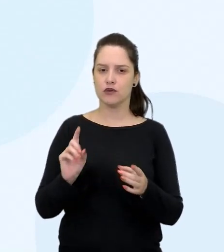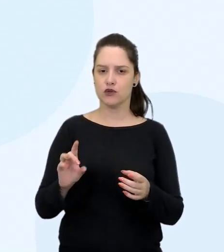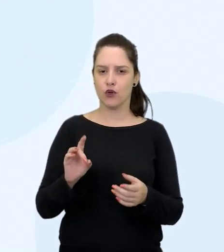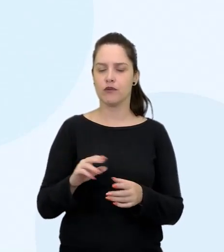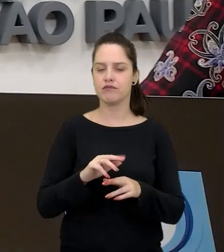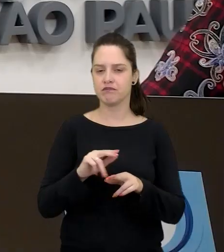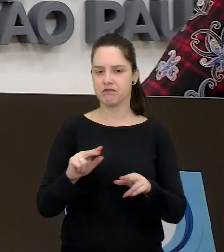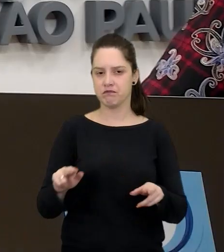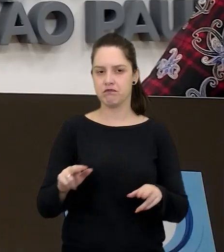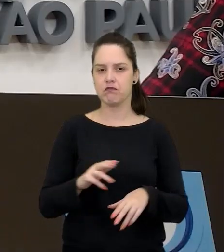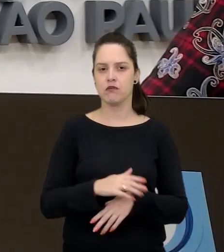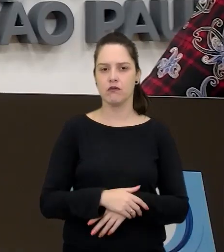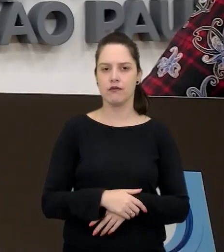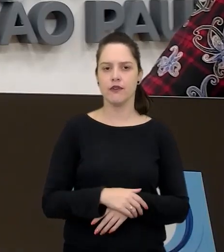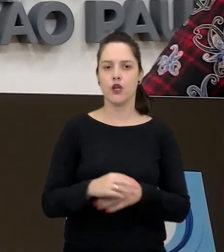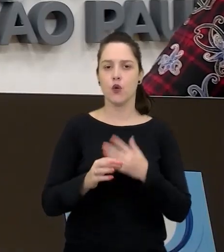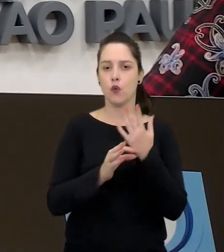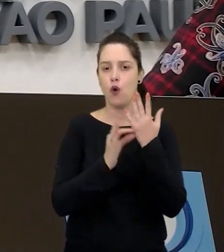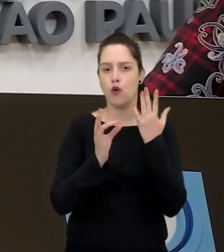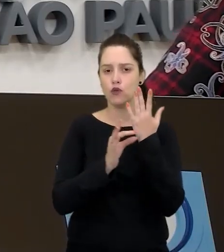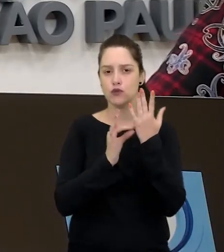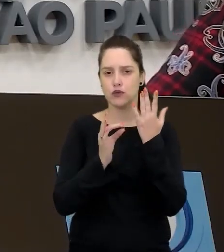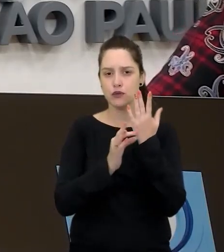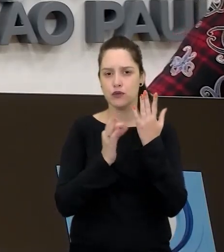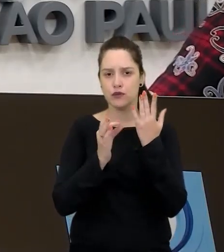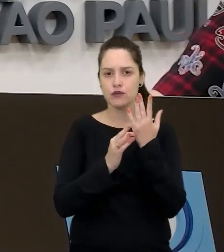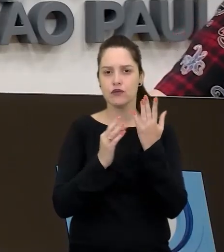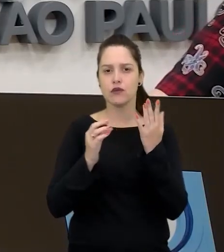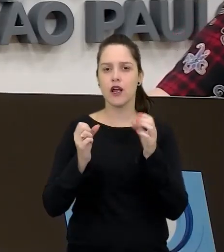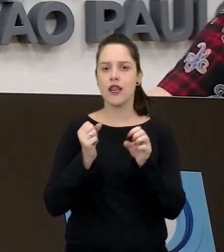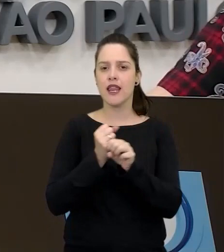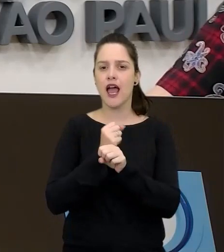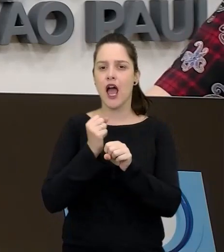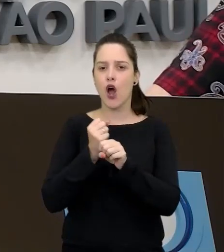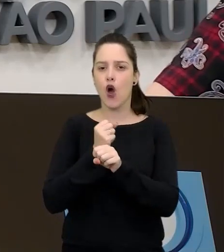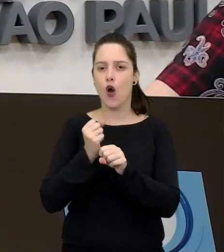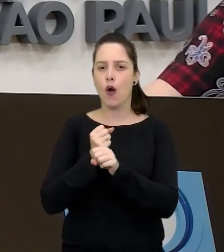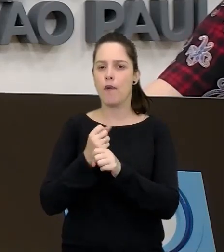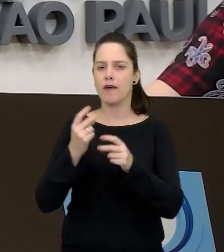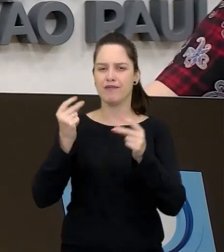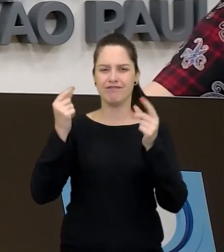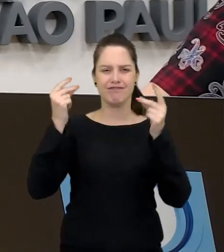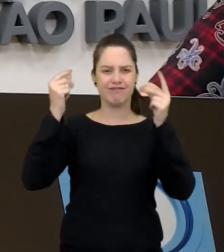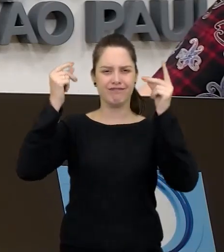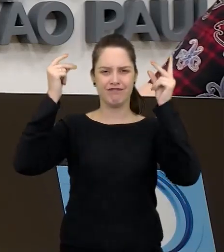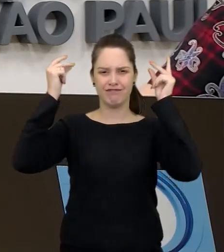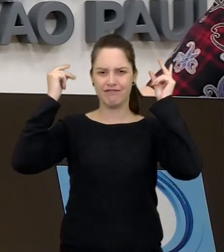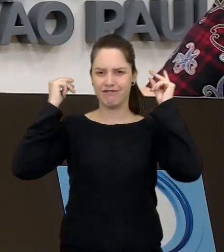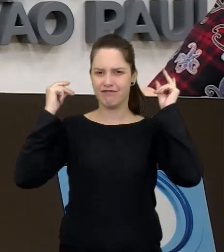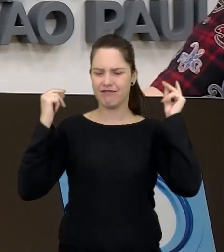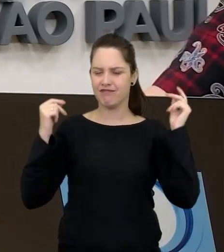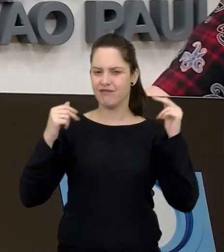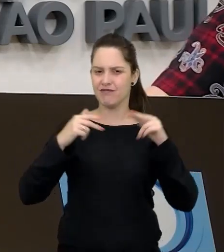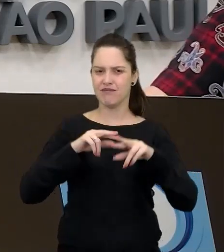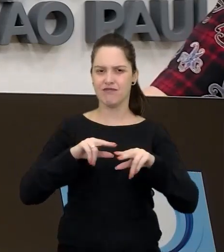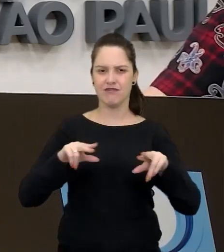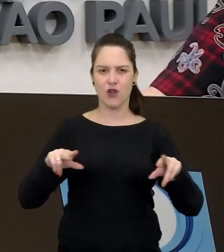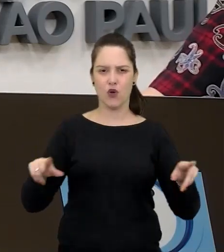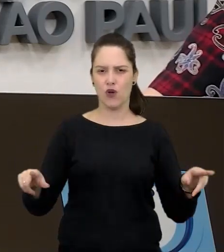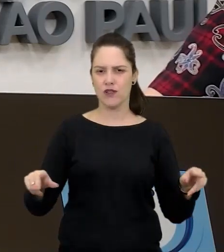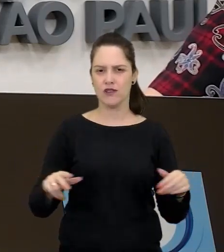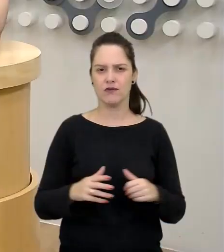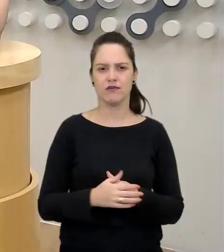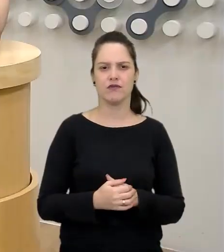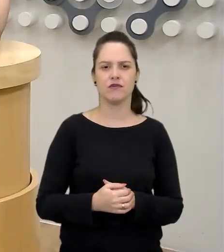Neil Gaiman é um autor cuja obra está fundada em uma série de mitologias, né? Sim.